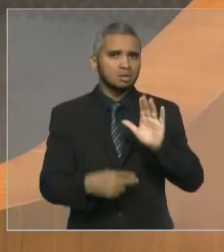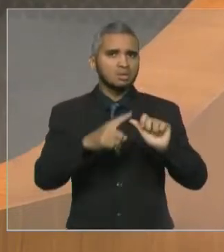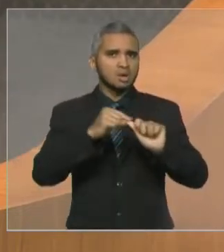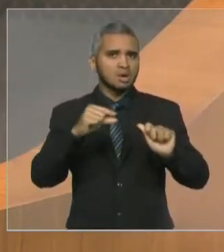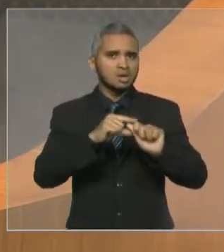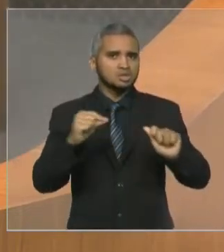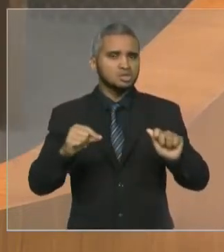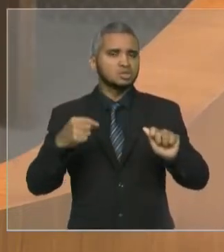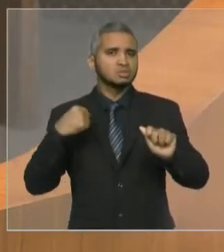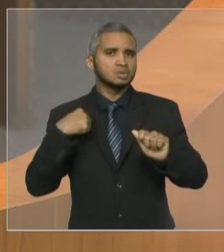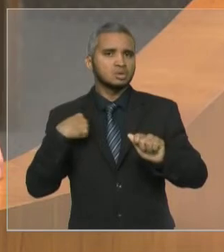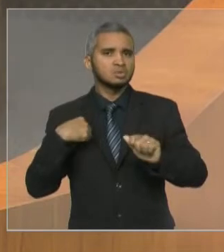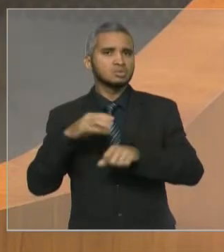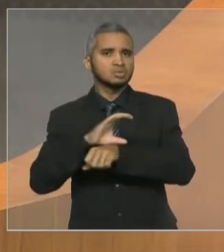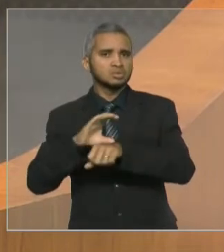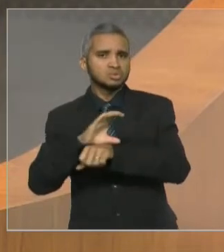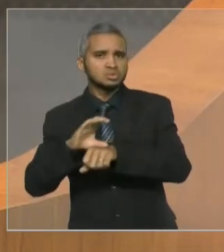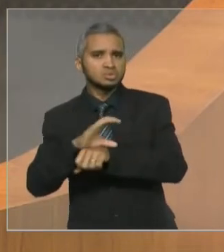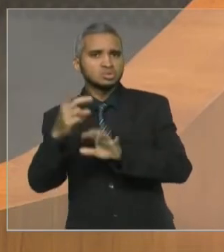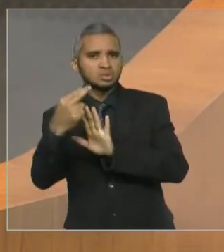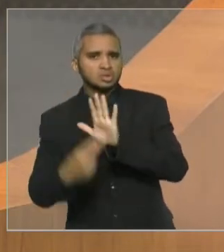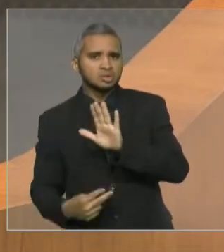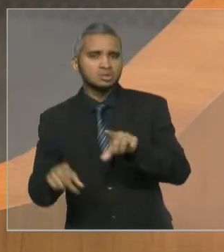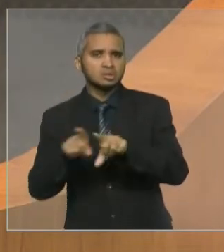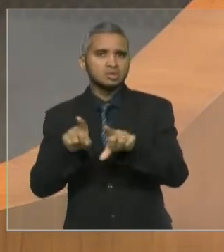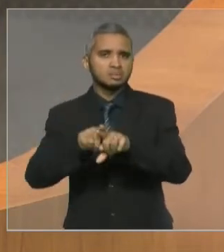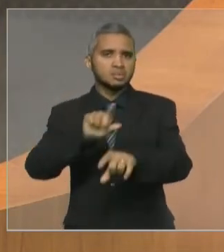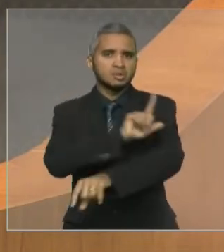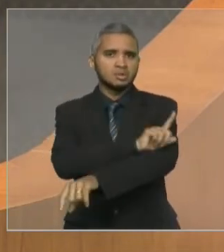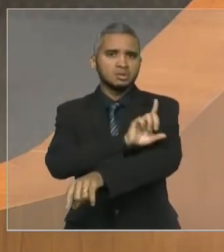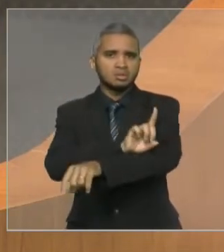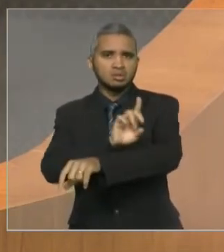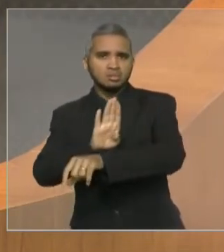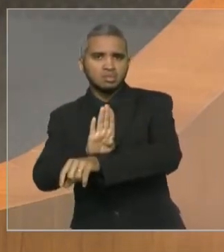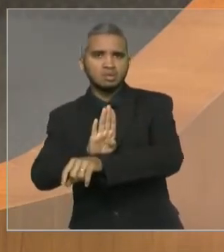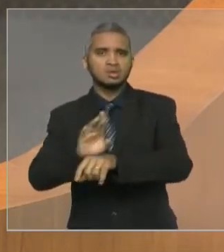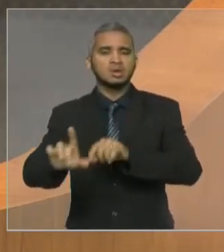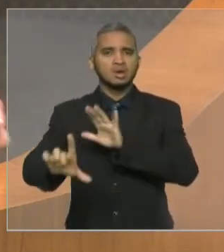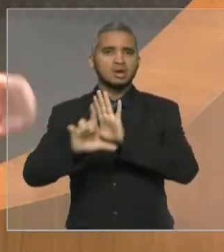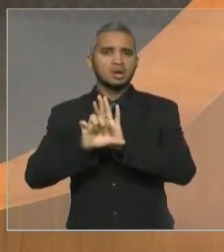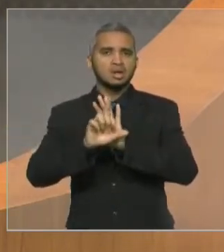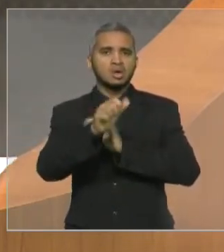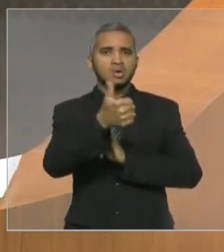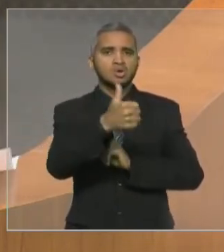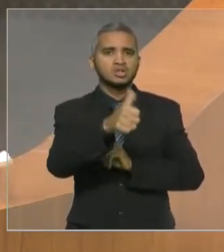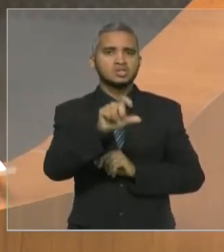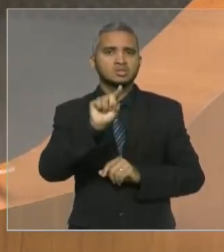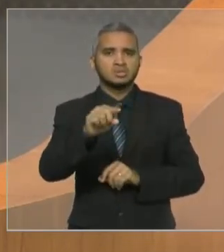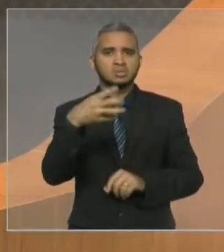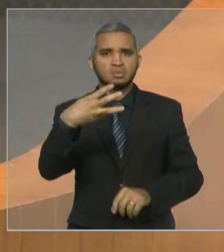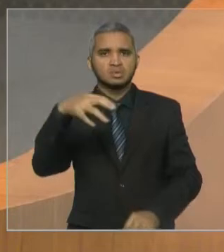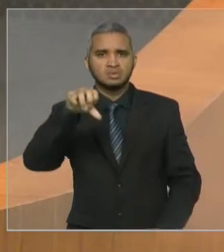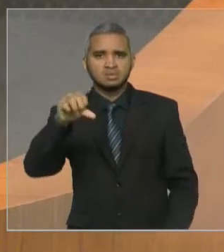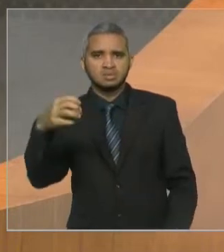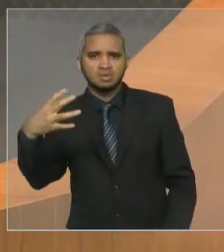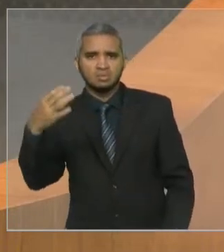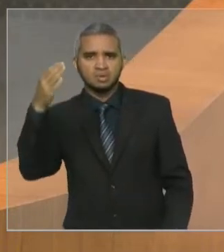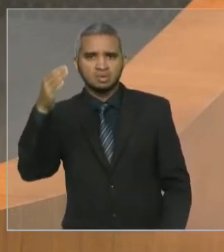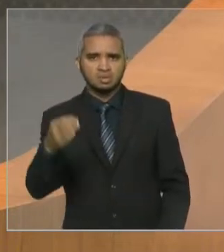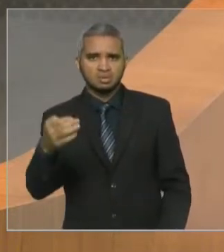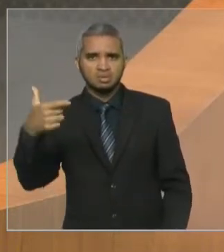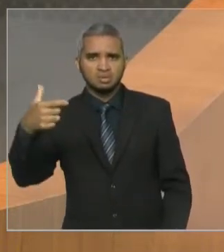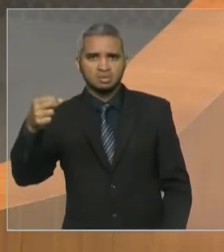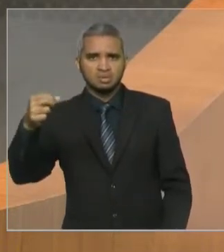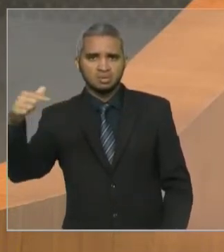da LDB, como da Lei 11.494, de 2007. Fica o